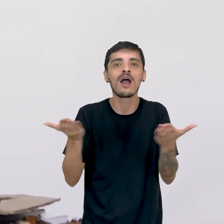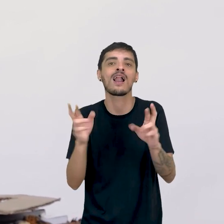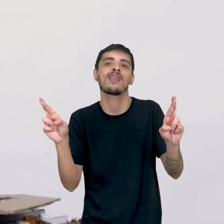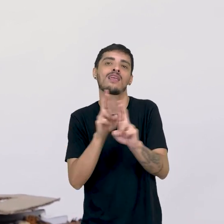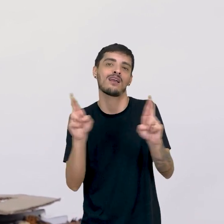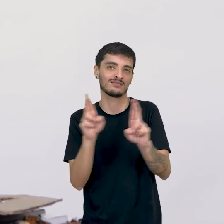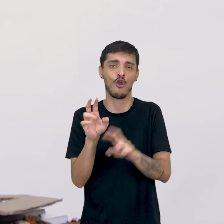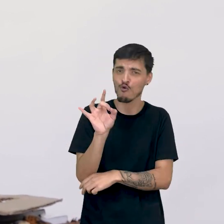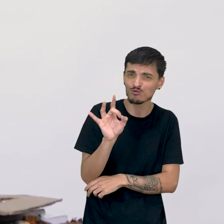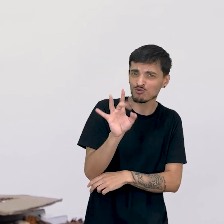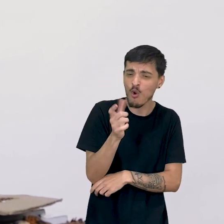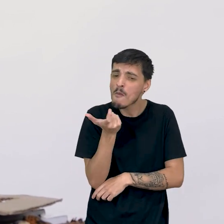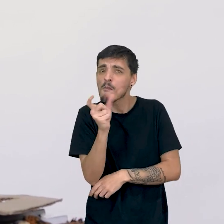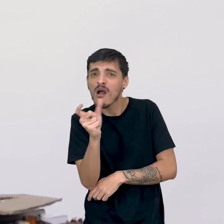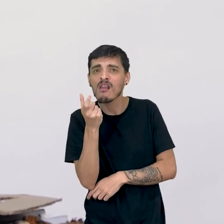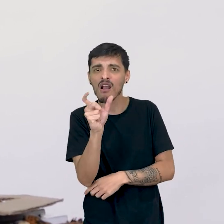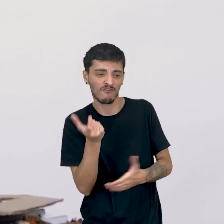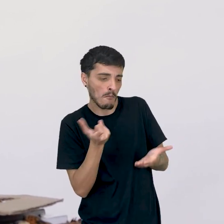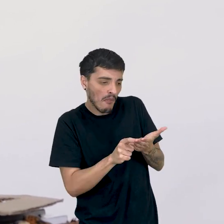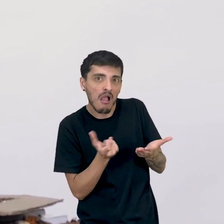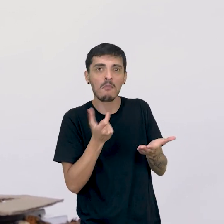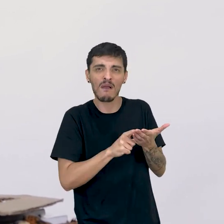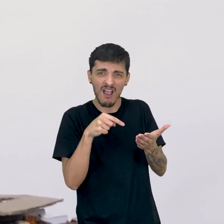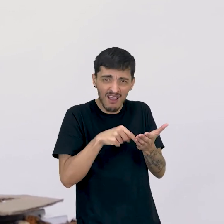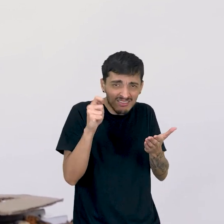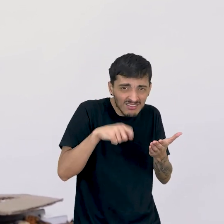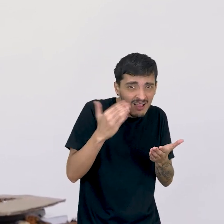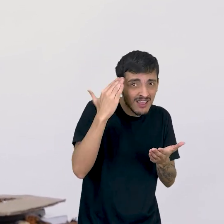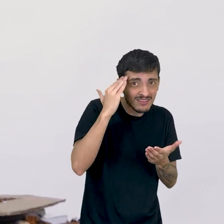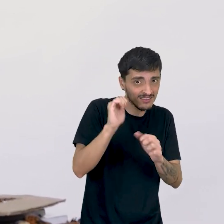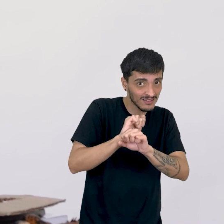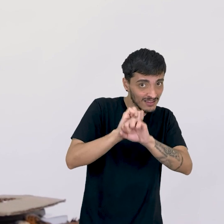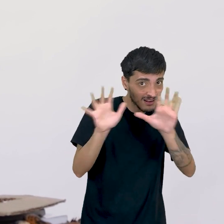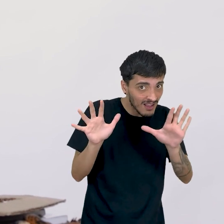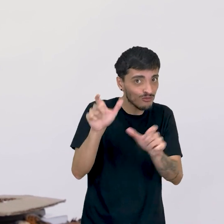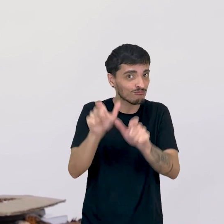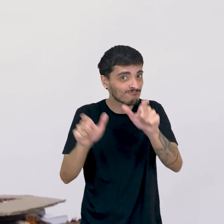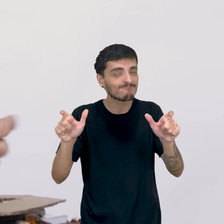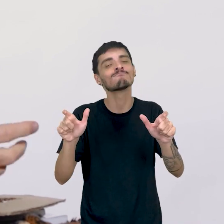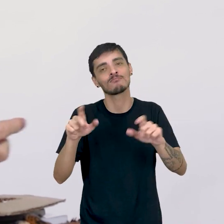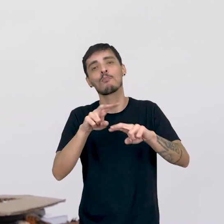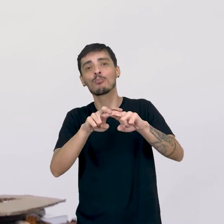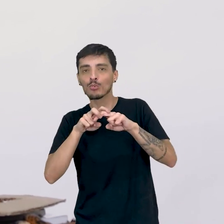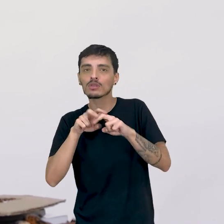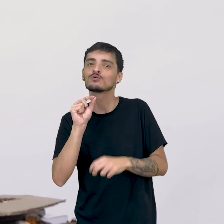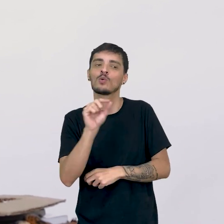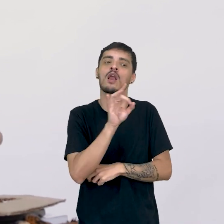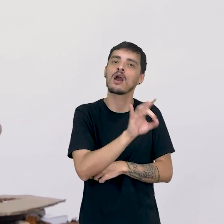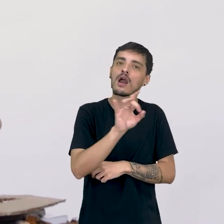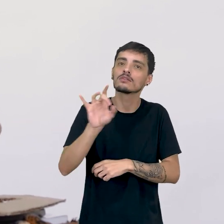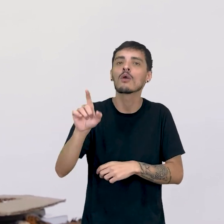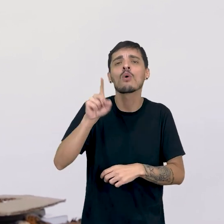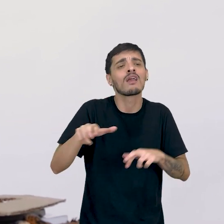conta sozinha de aprender os encantamentos e mistérios da autoconstituição dos sujeitos nas interações com